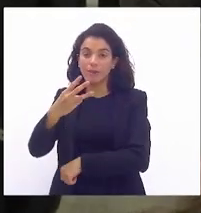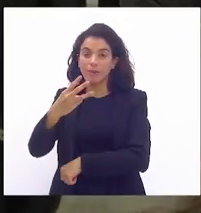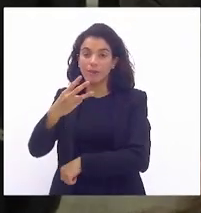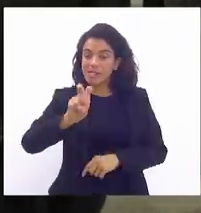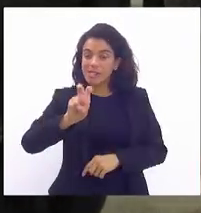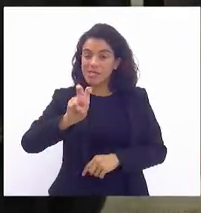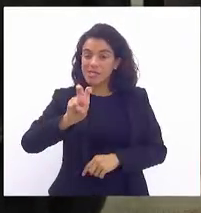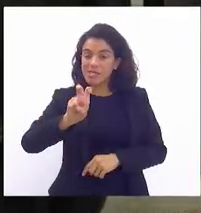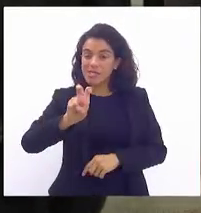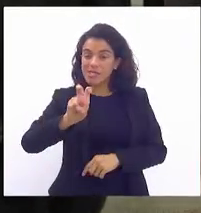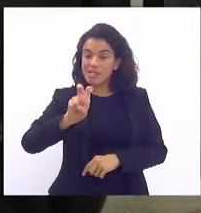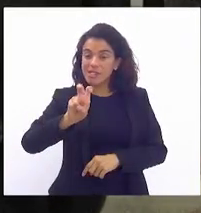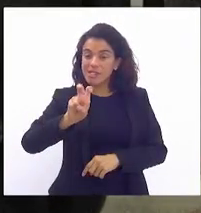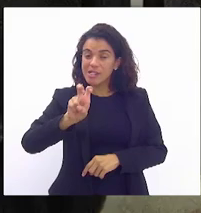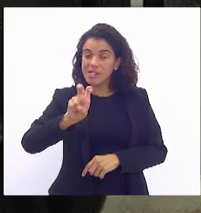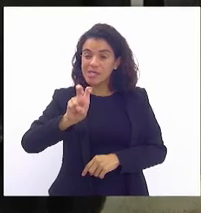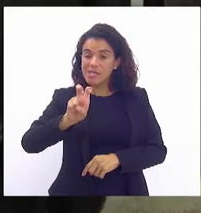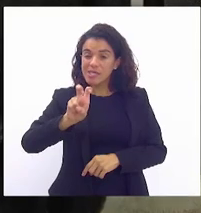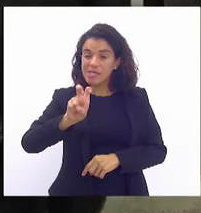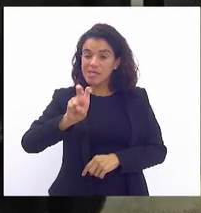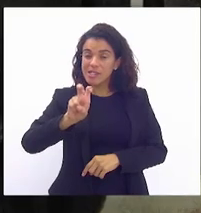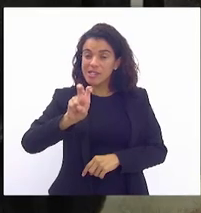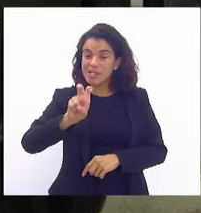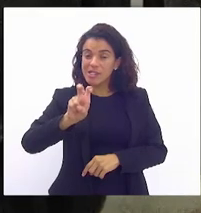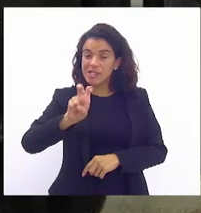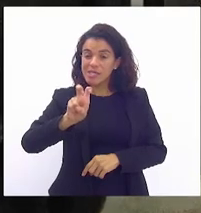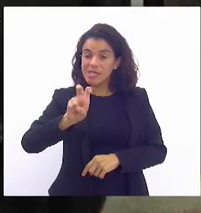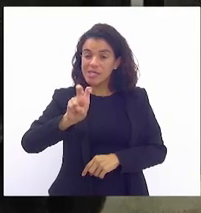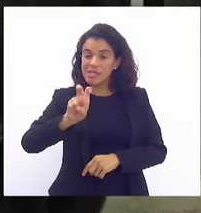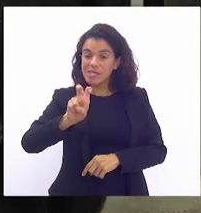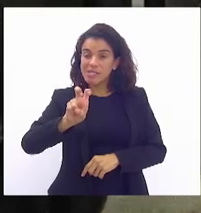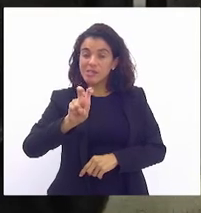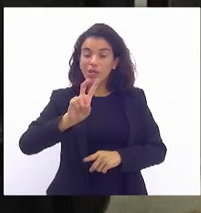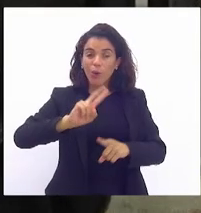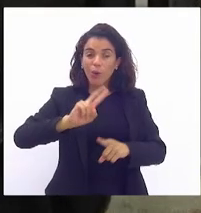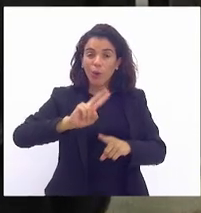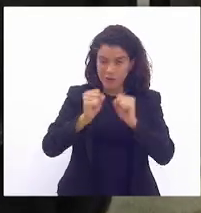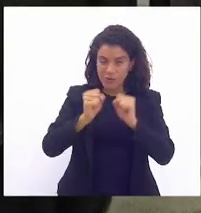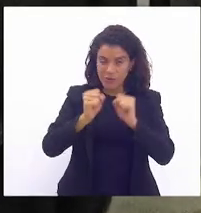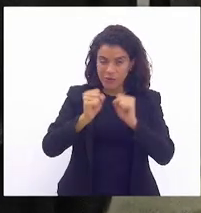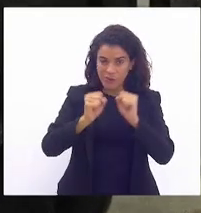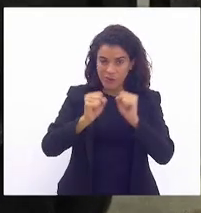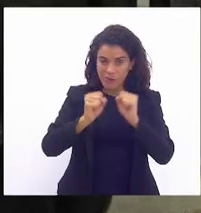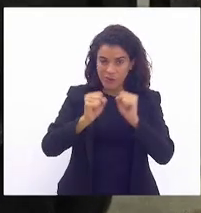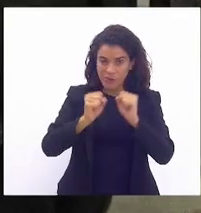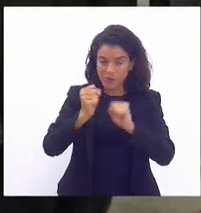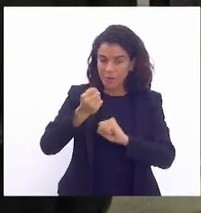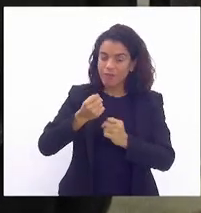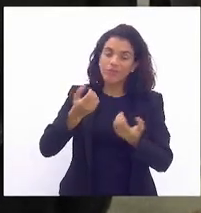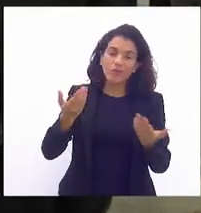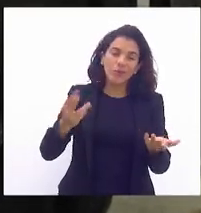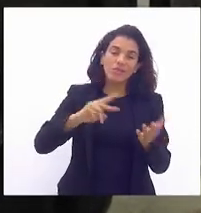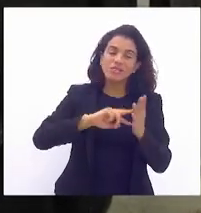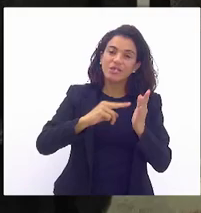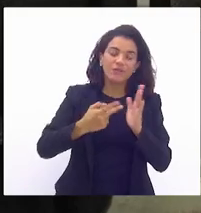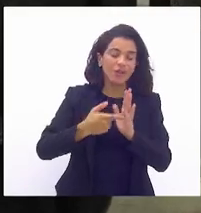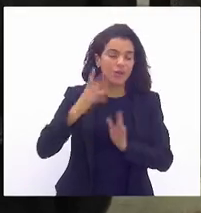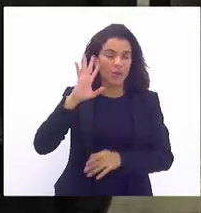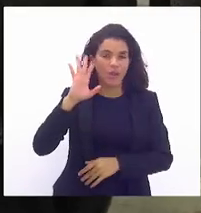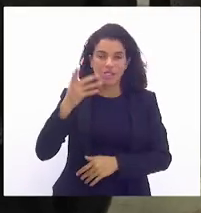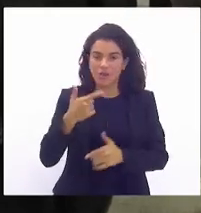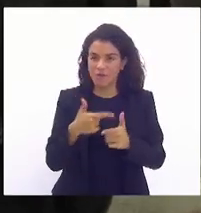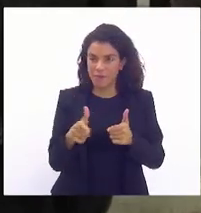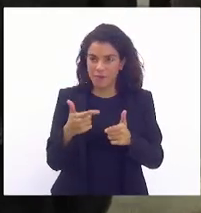problema. Só que em 85, já duplicou a produção. Então, não resolve o